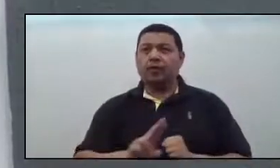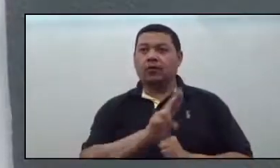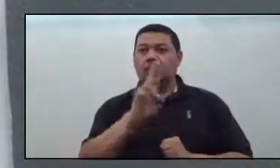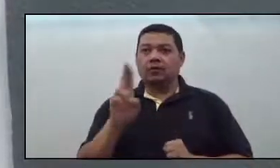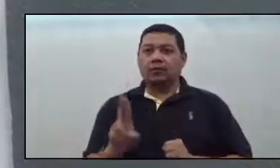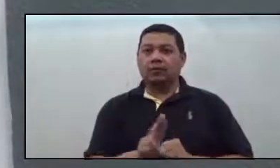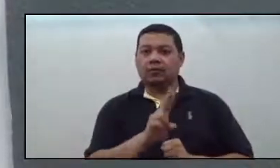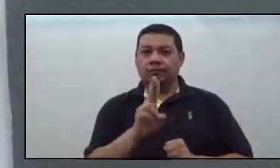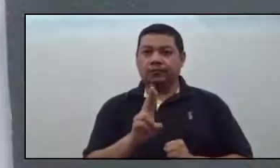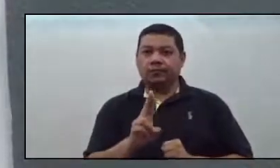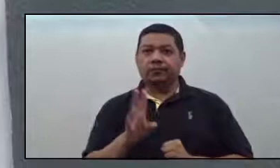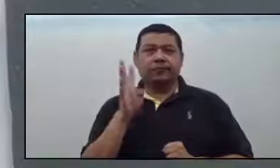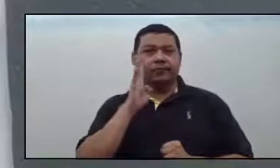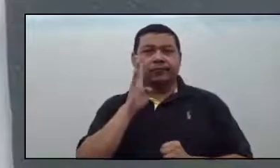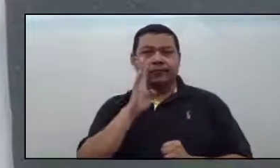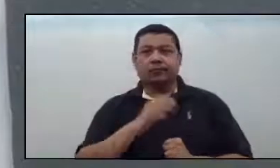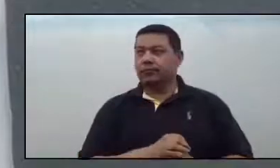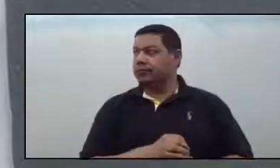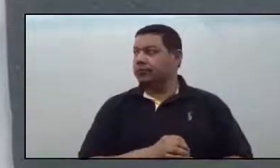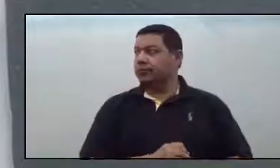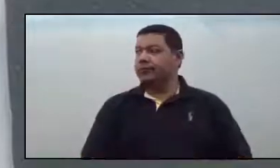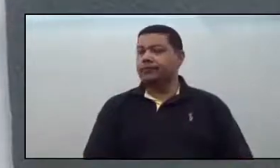muito bacana.